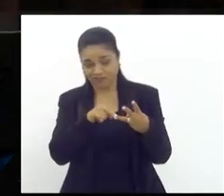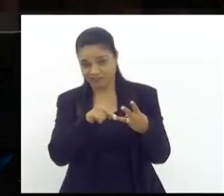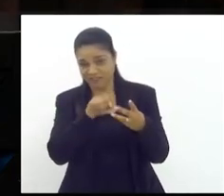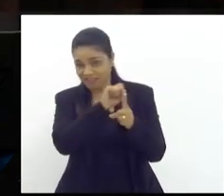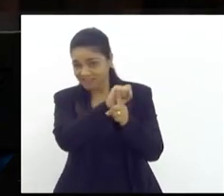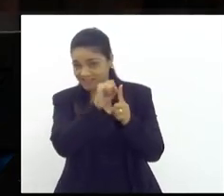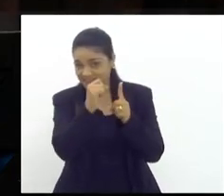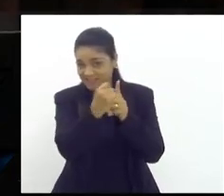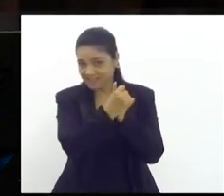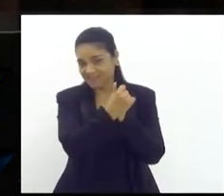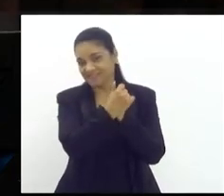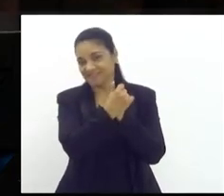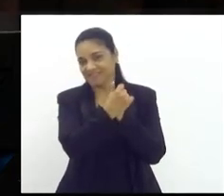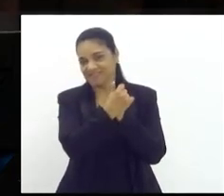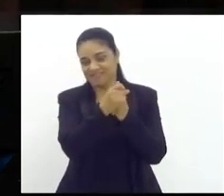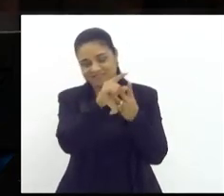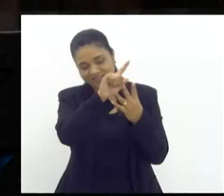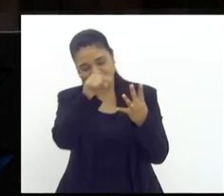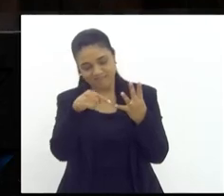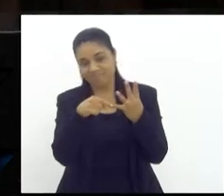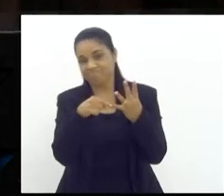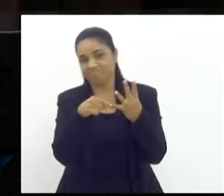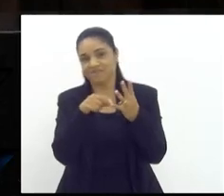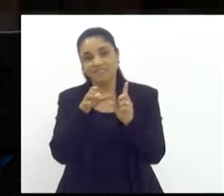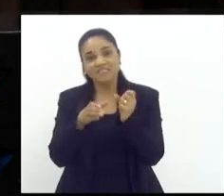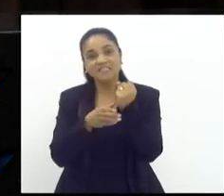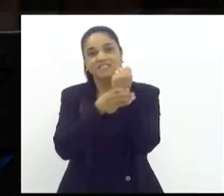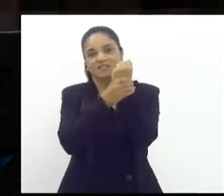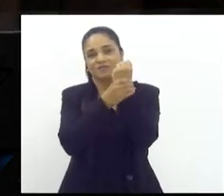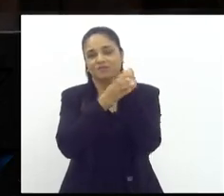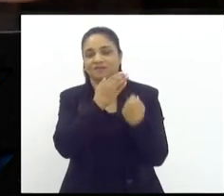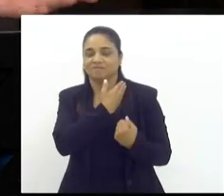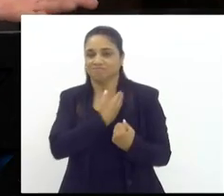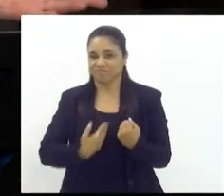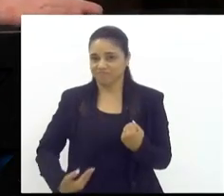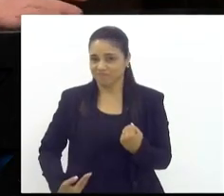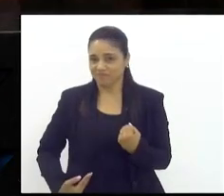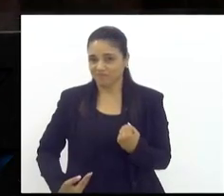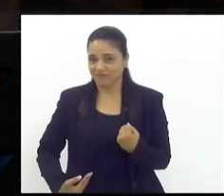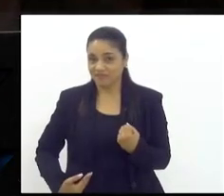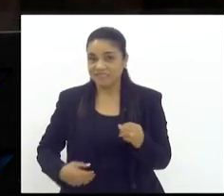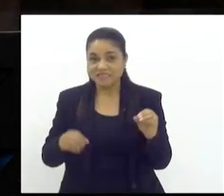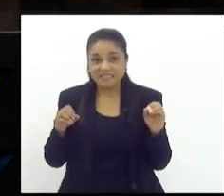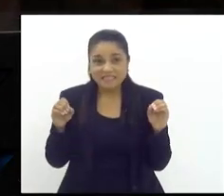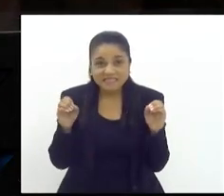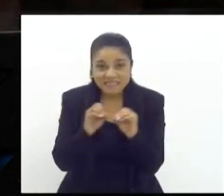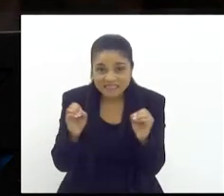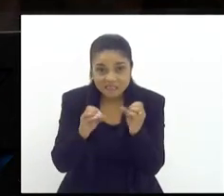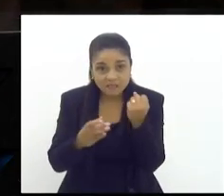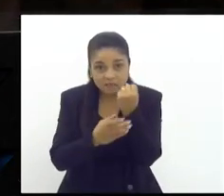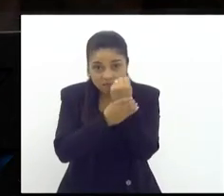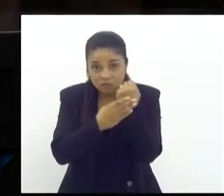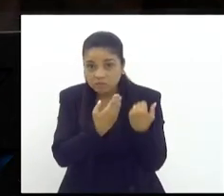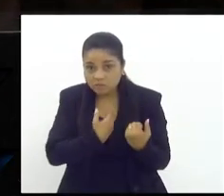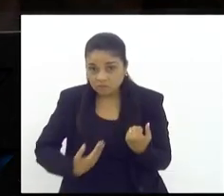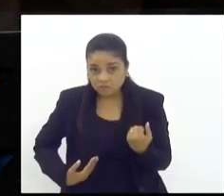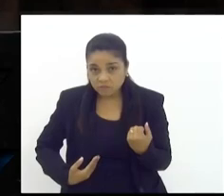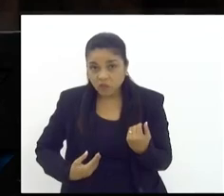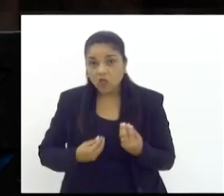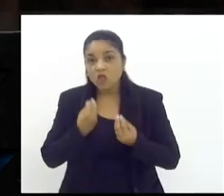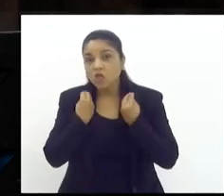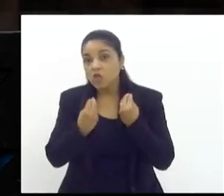Social e da Segurança Pública até porque sem segurança pública não